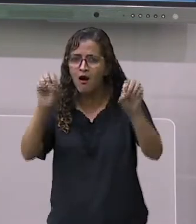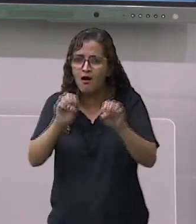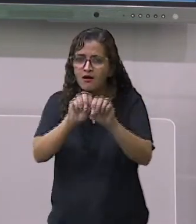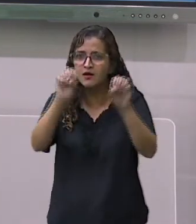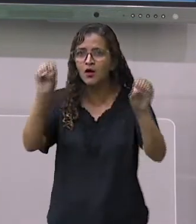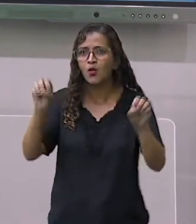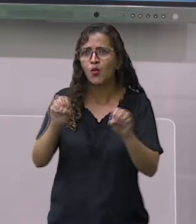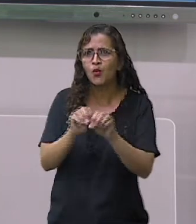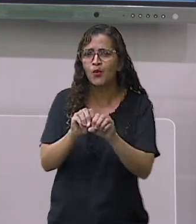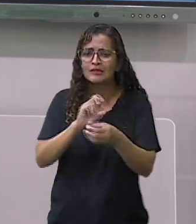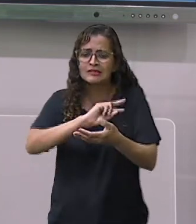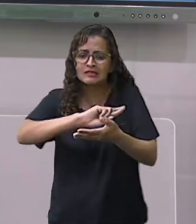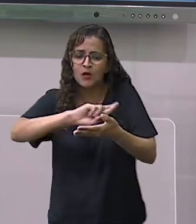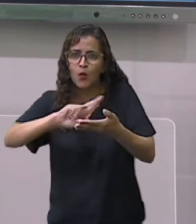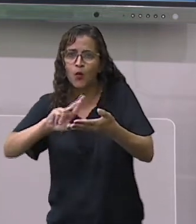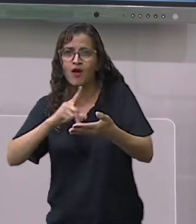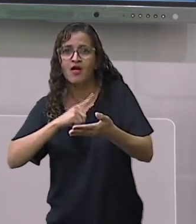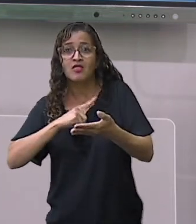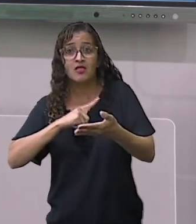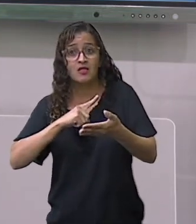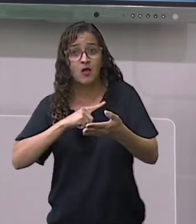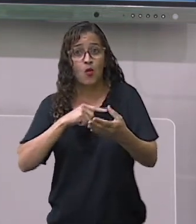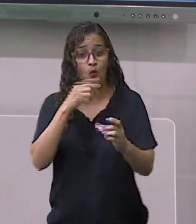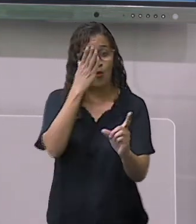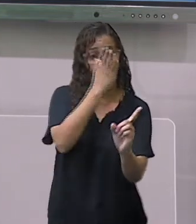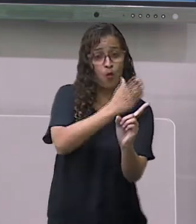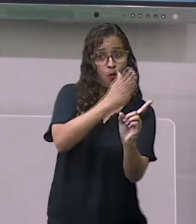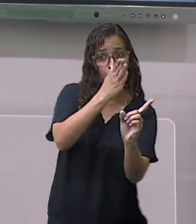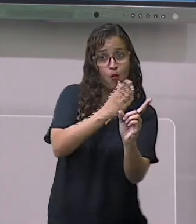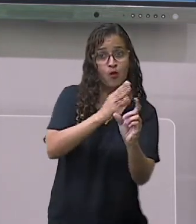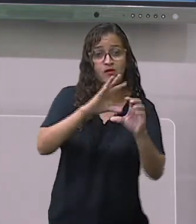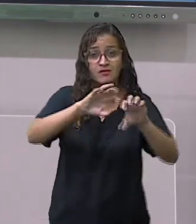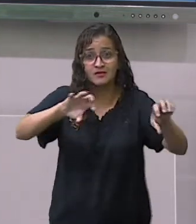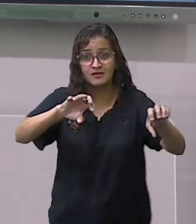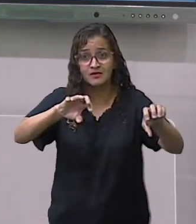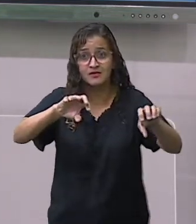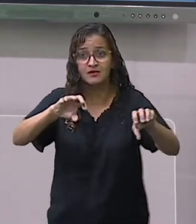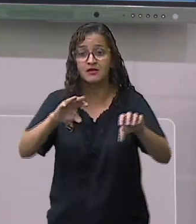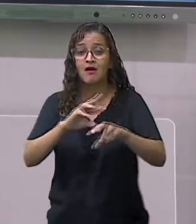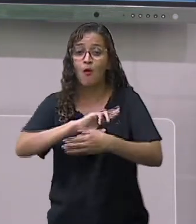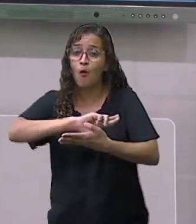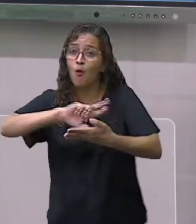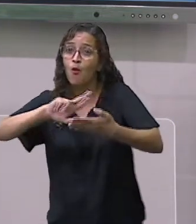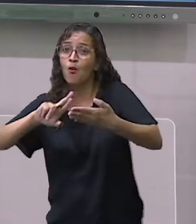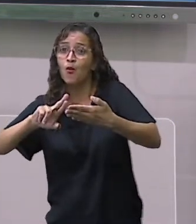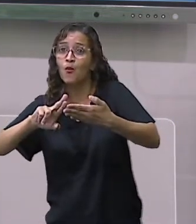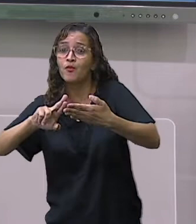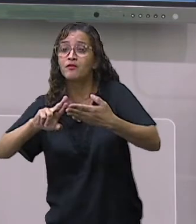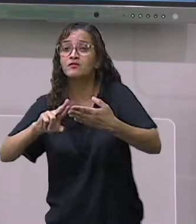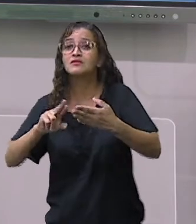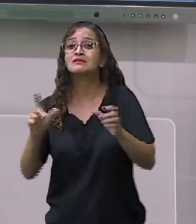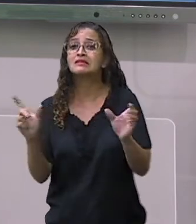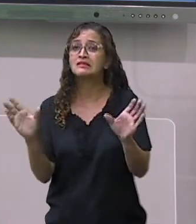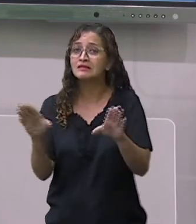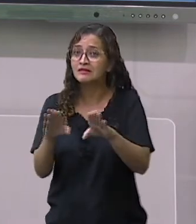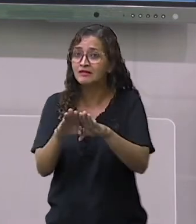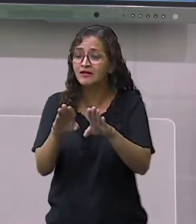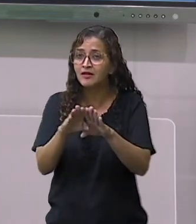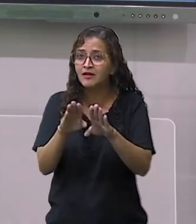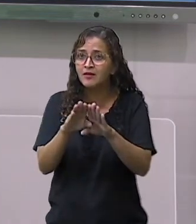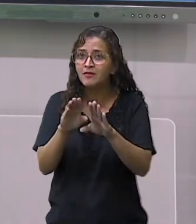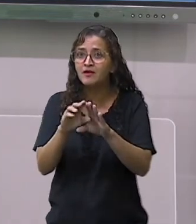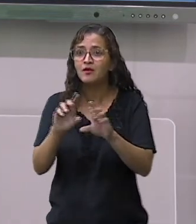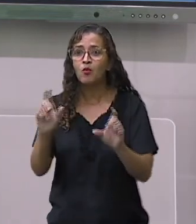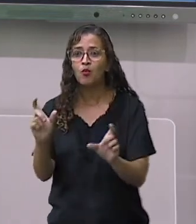Divisão silábica, plural, antônimo, que é o contrário da palavra, e